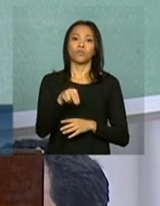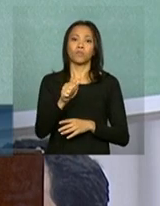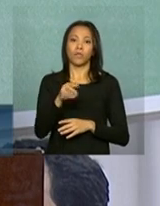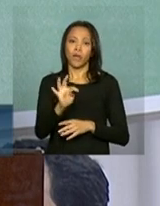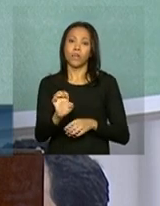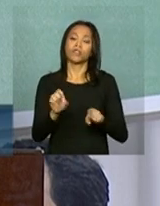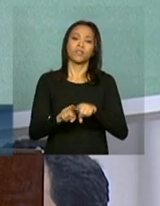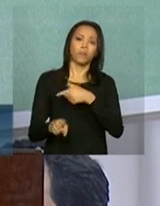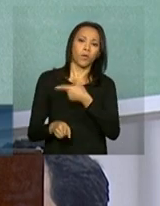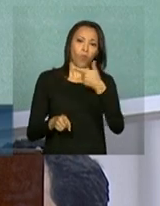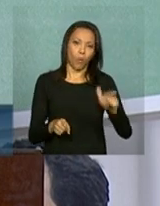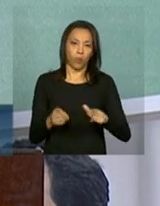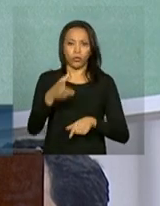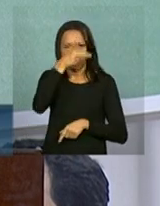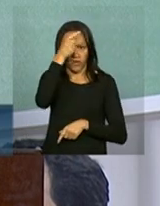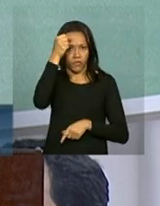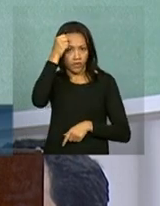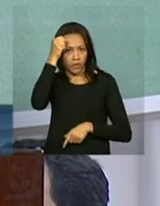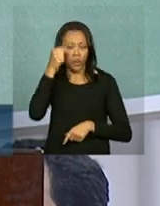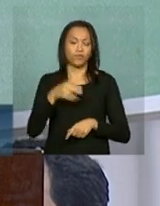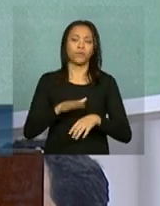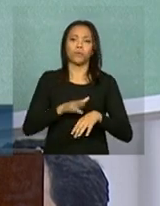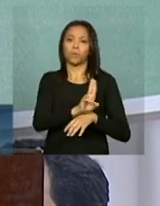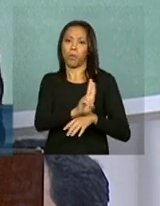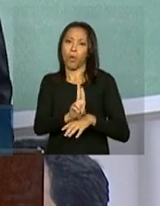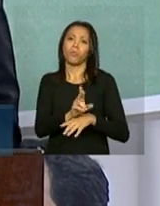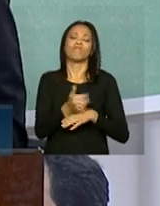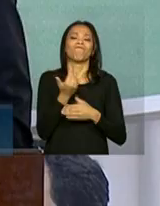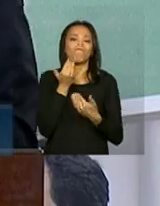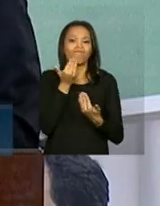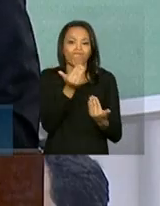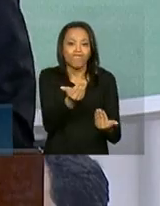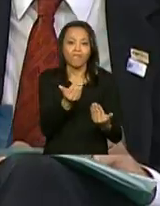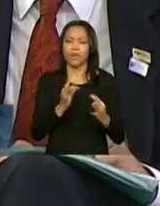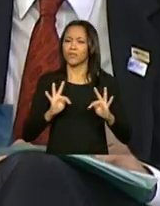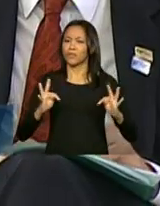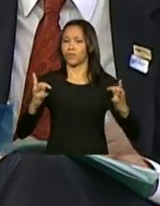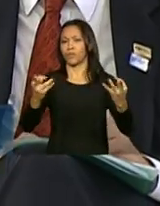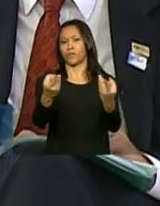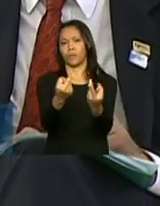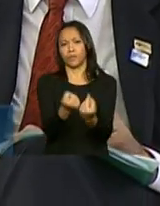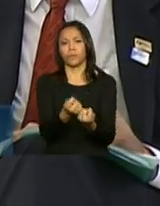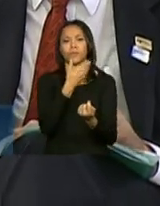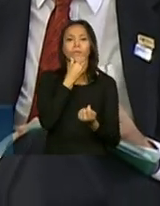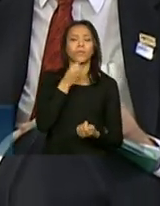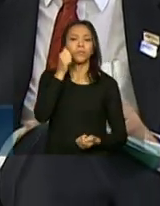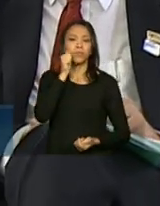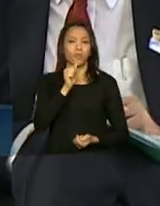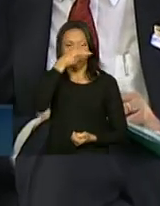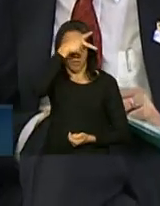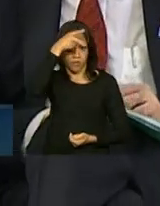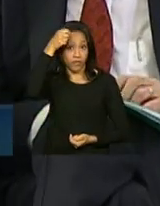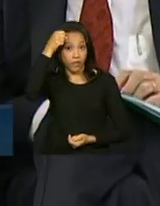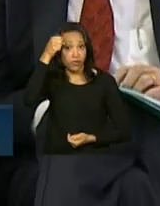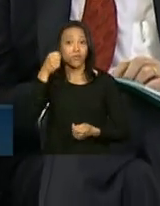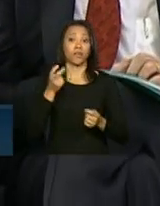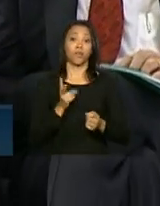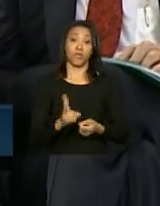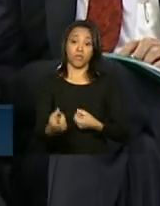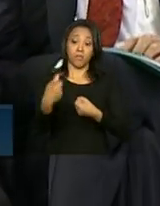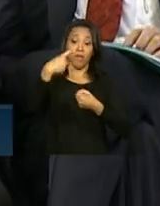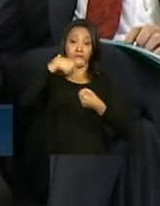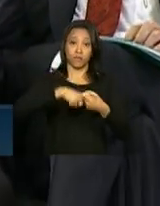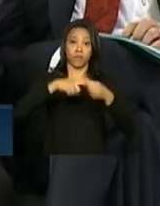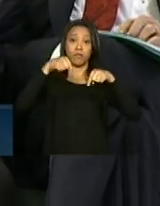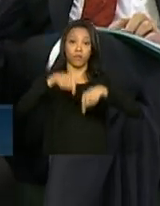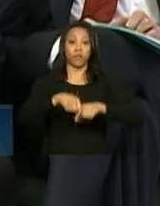Pereira, em nome do prefeito Maguito Vilela, todos os prefeitos e prefeitas que foram grandes parceiros desse